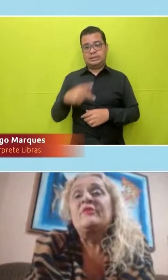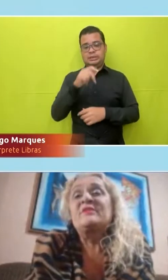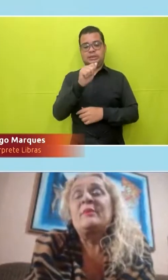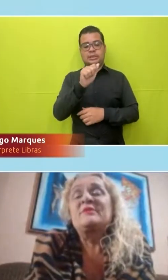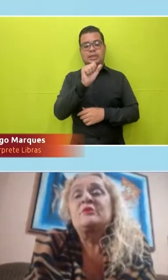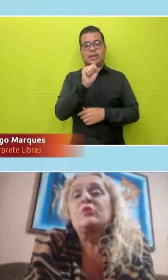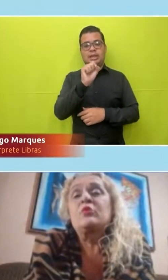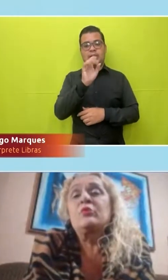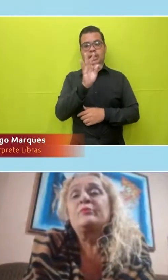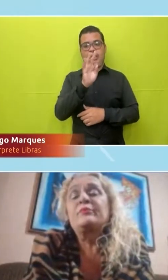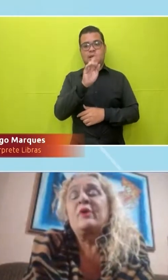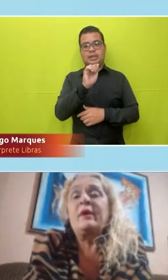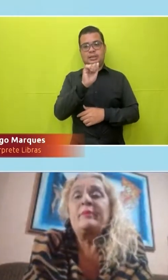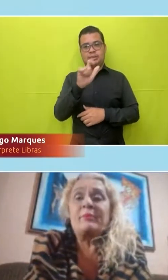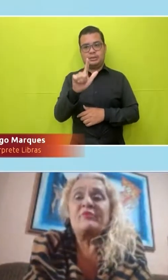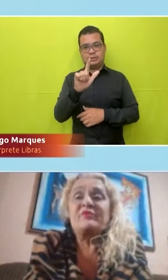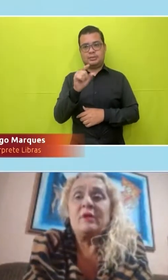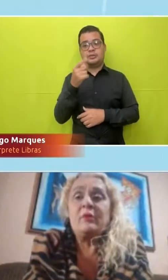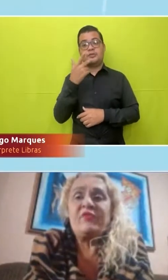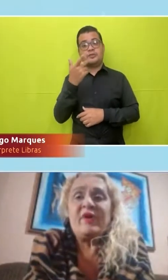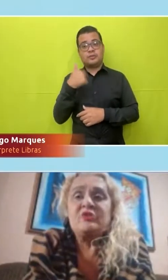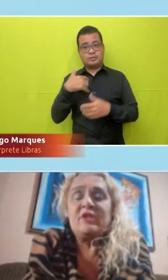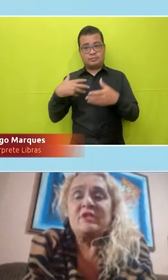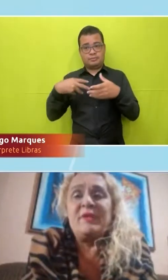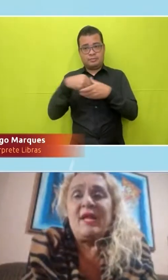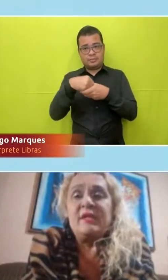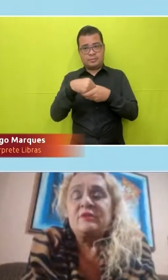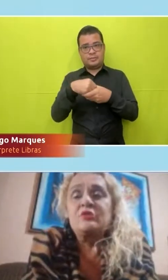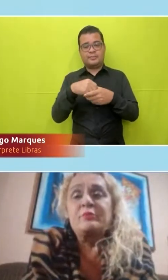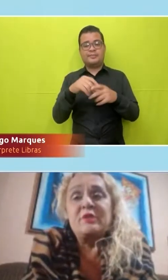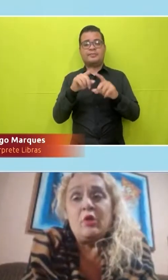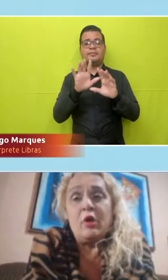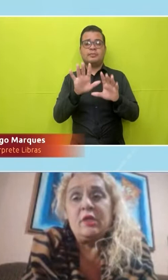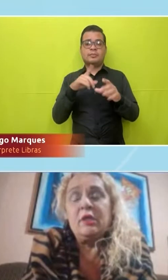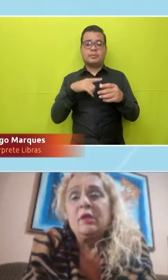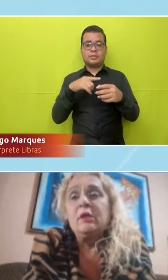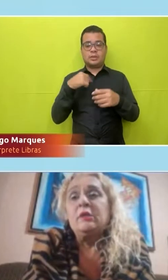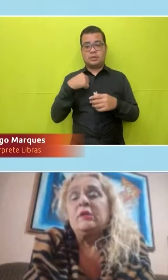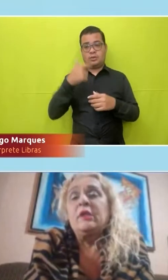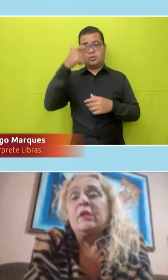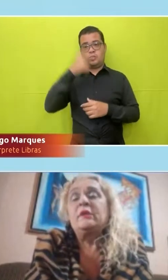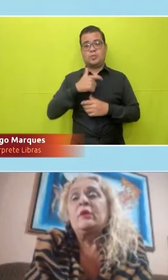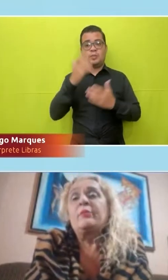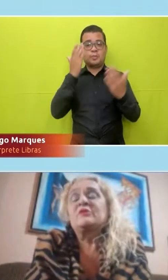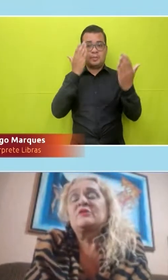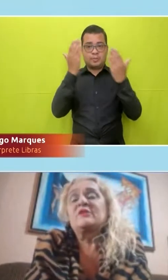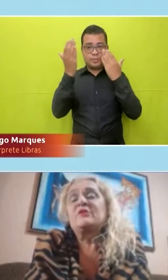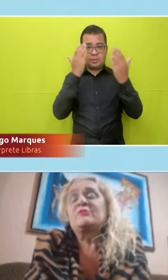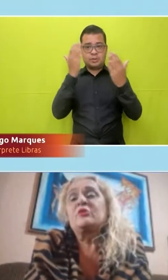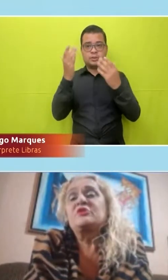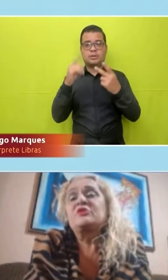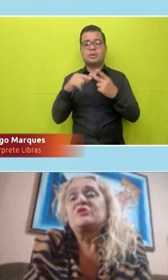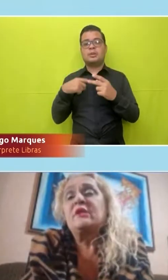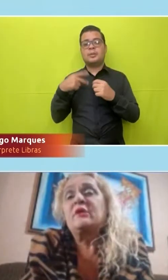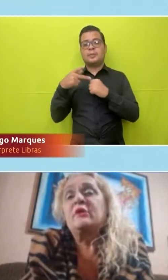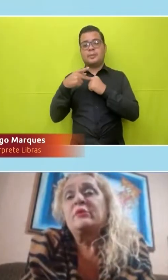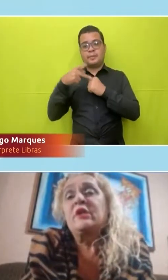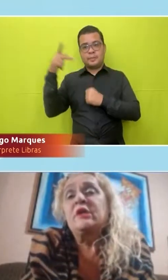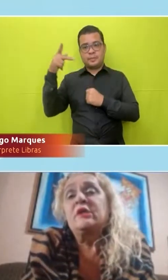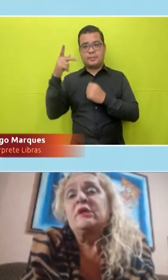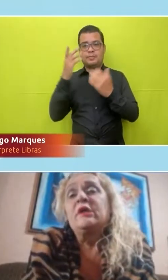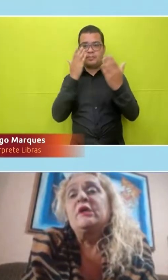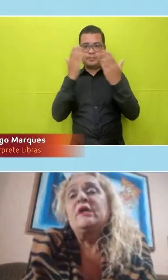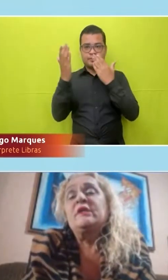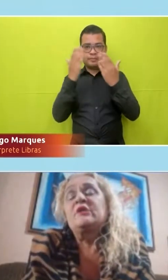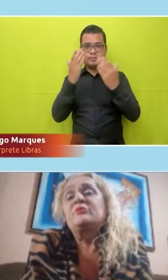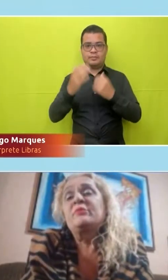né, porque você me apresentou como a minha profissão, eu falo de 3 pilares. Eu sou psicólogo, né? Tenho pós-graduação em psicologia clínica